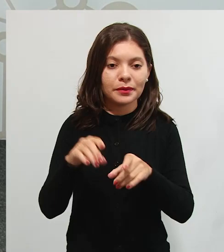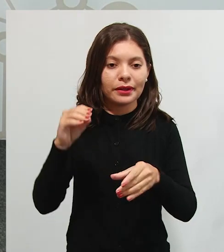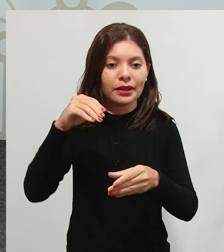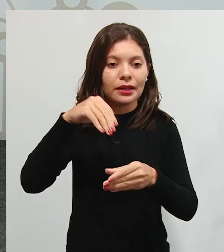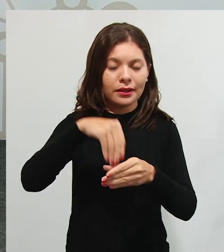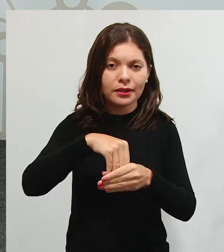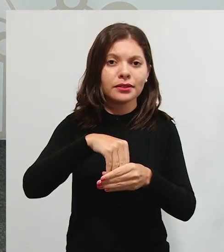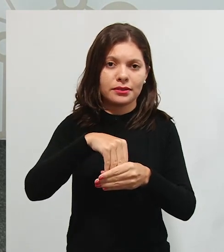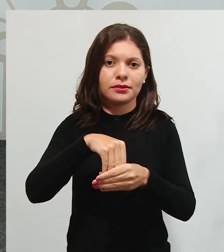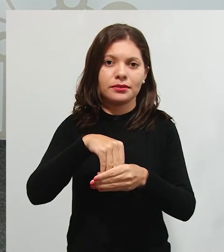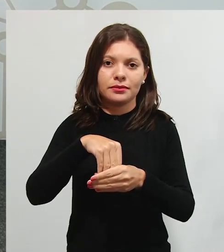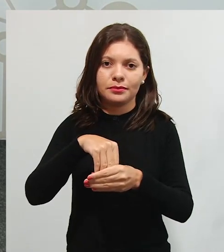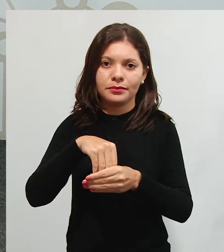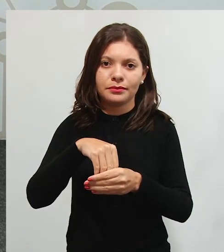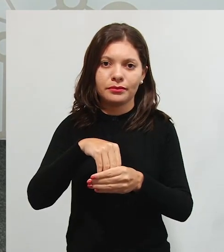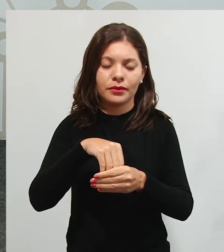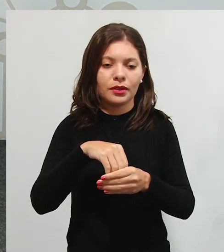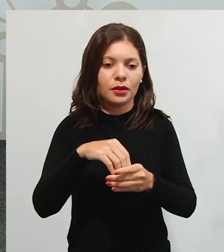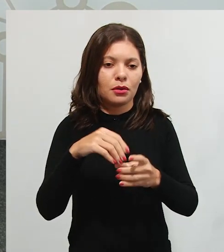ela entra nisso aí também.